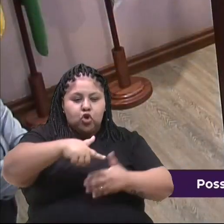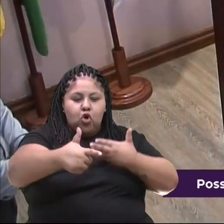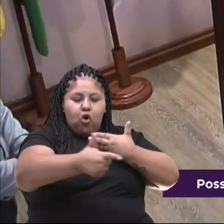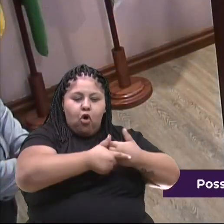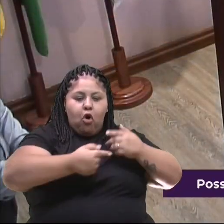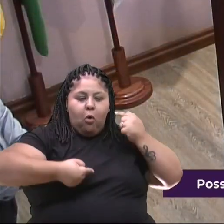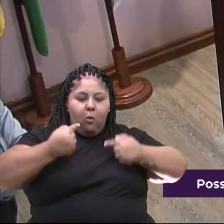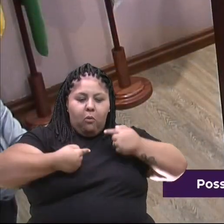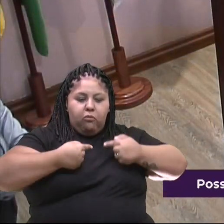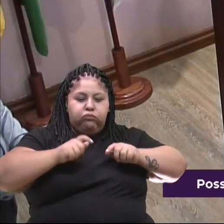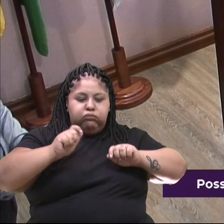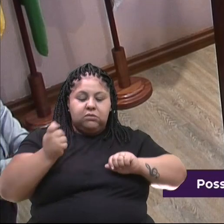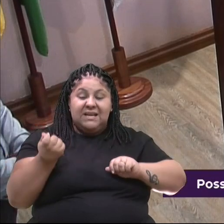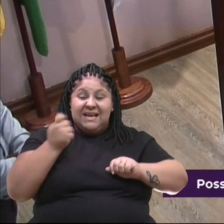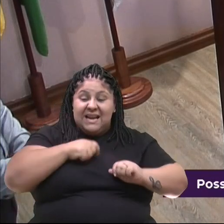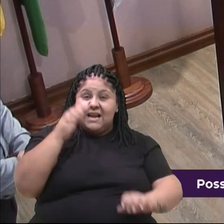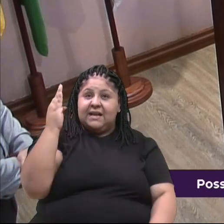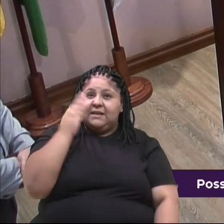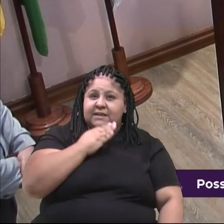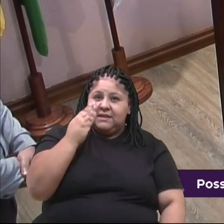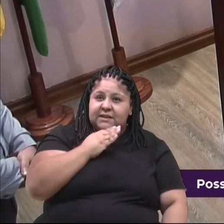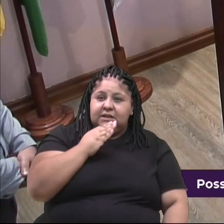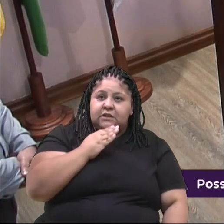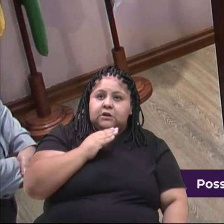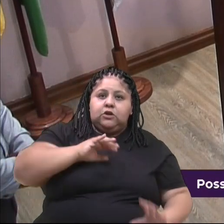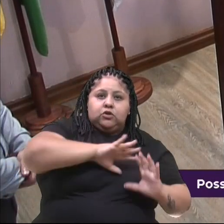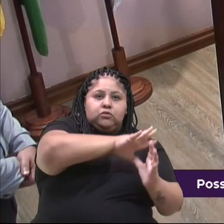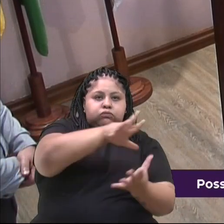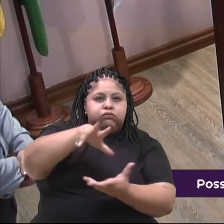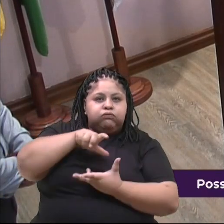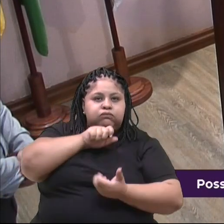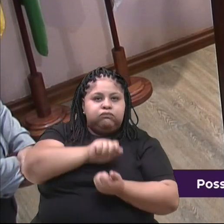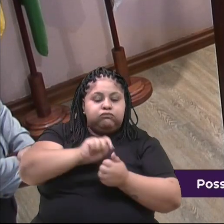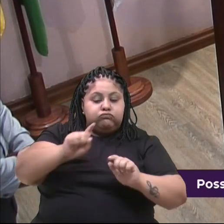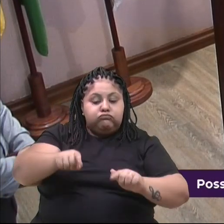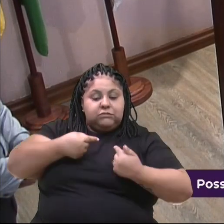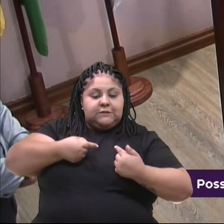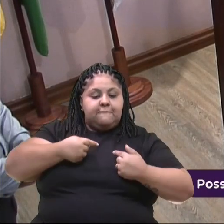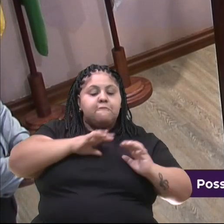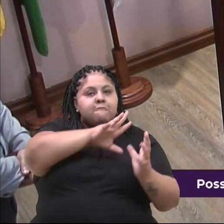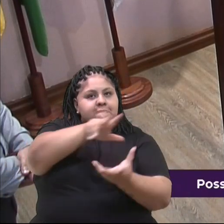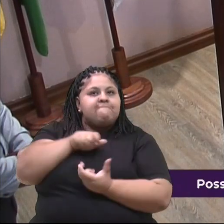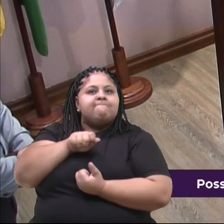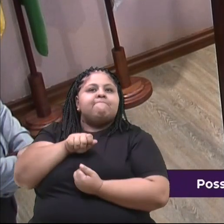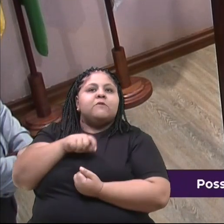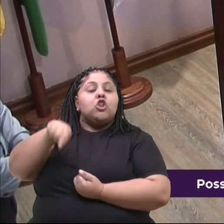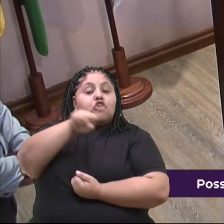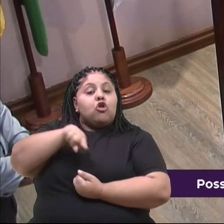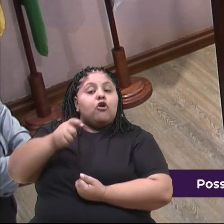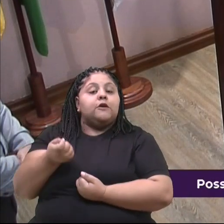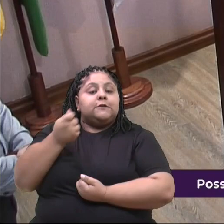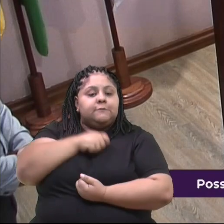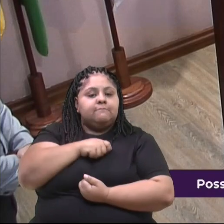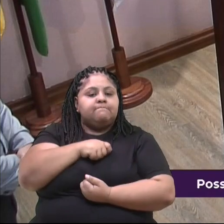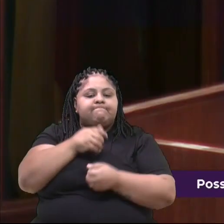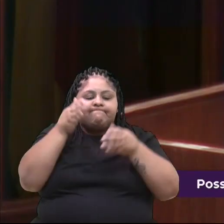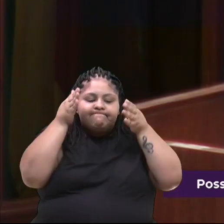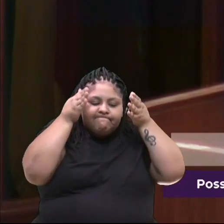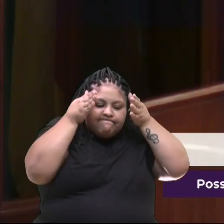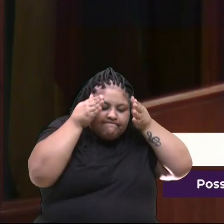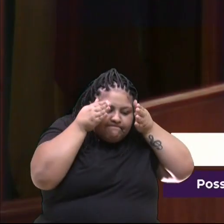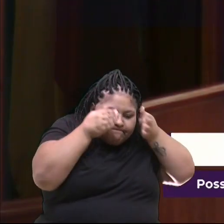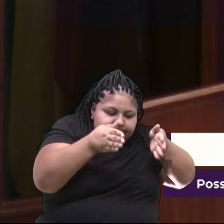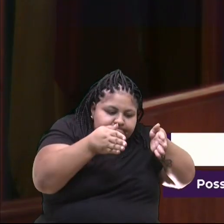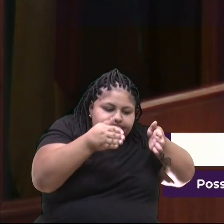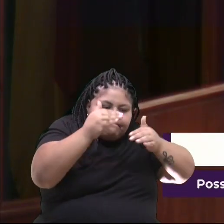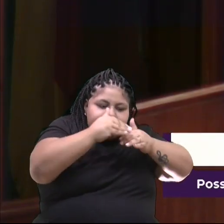discussão necessária e urgente da sustentabilidade, um desafio mundial. Afinal, nós precisamos nos dedicar de forma ainda